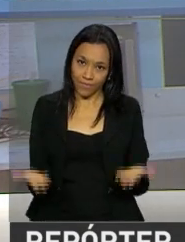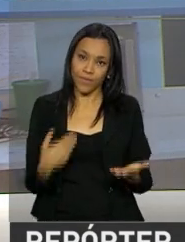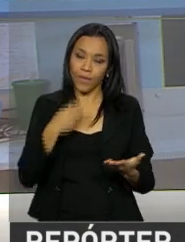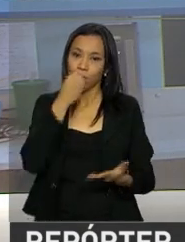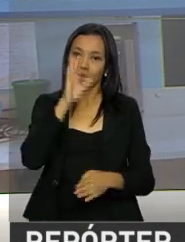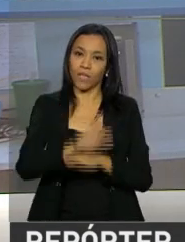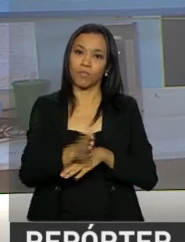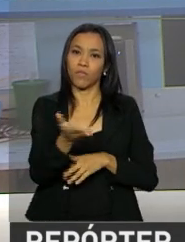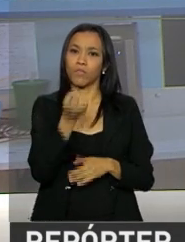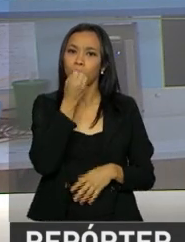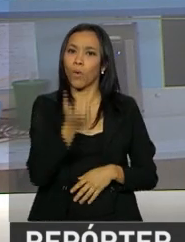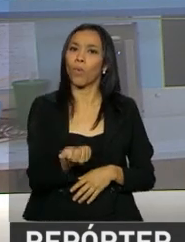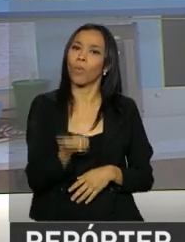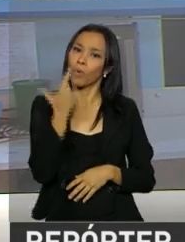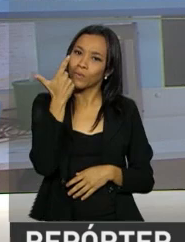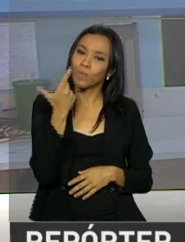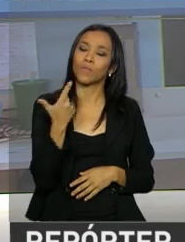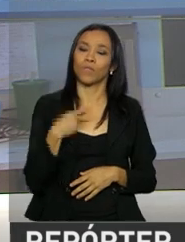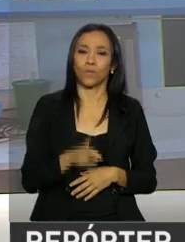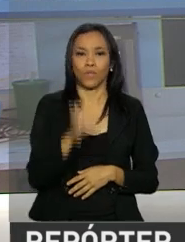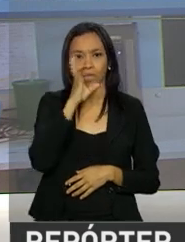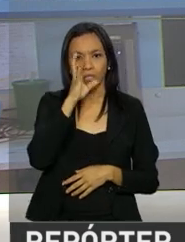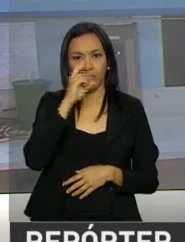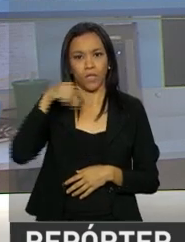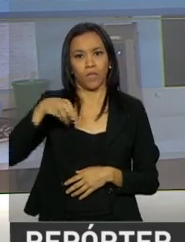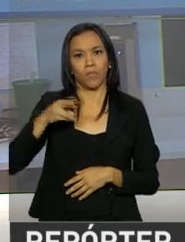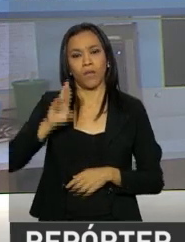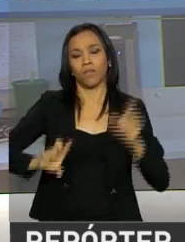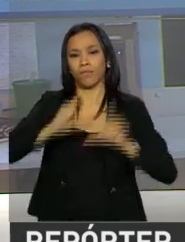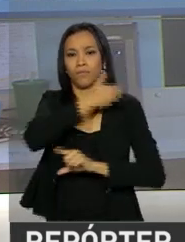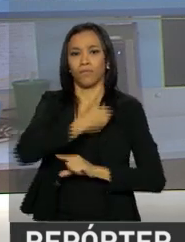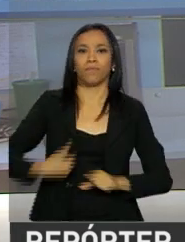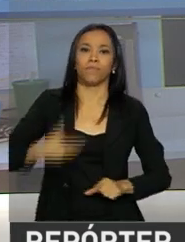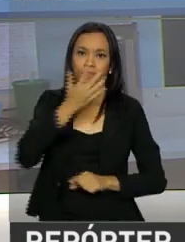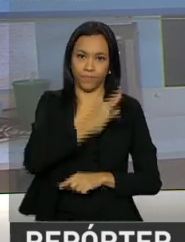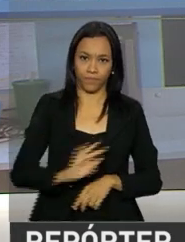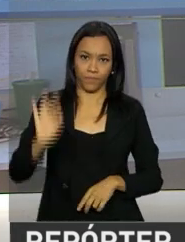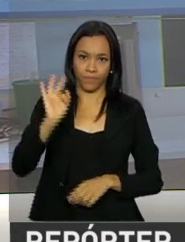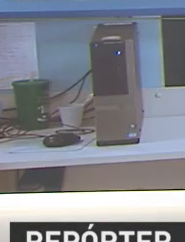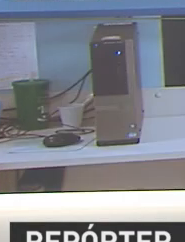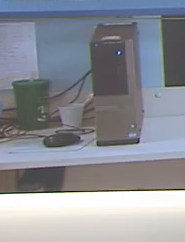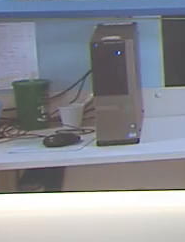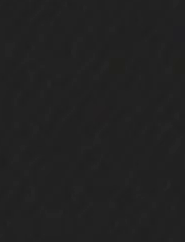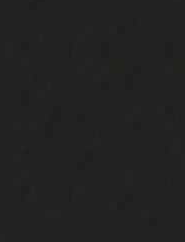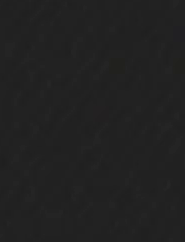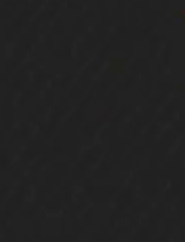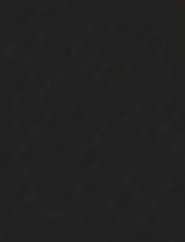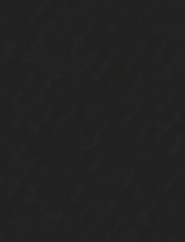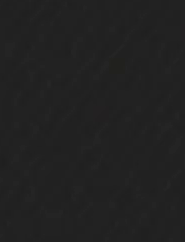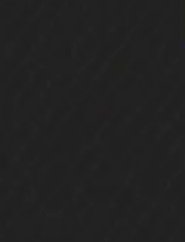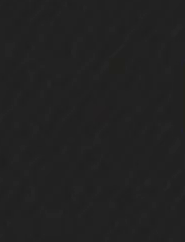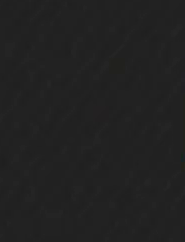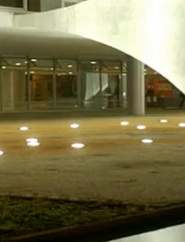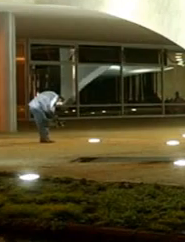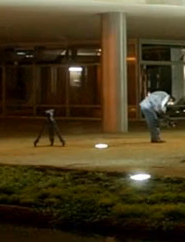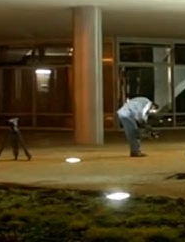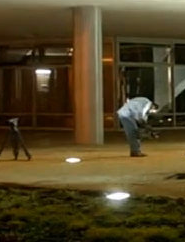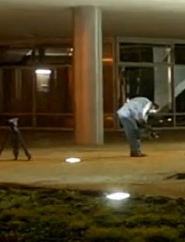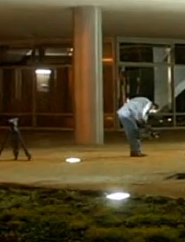Uma boa tarde para você, um bom almoço e continue com a gente aqui na NBR, a TV do Governo Federal.